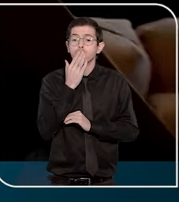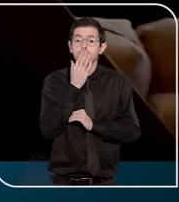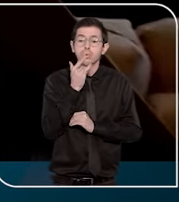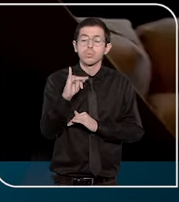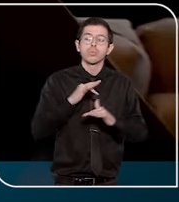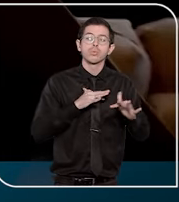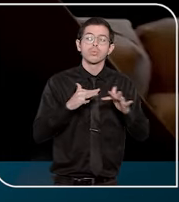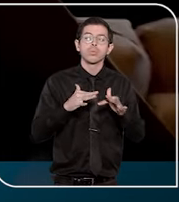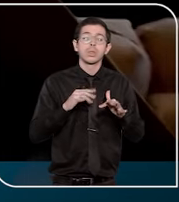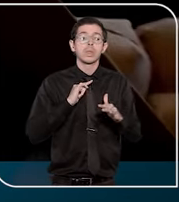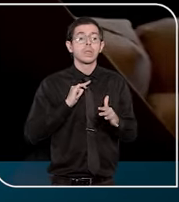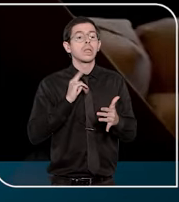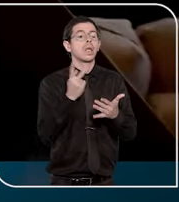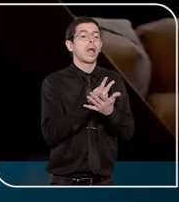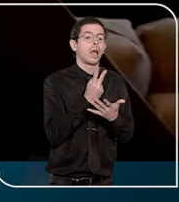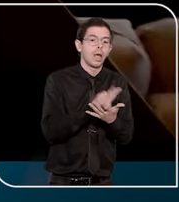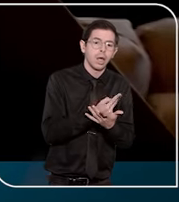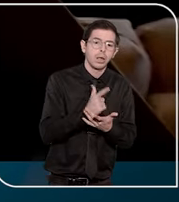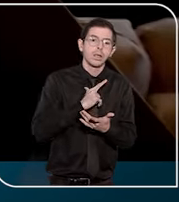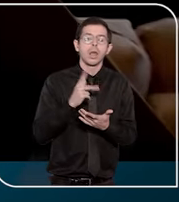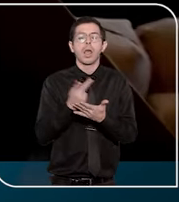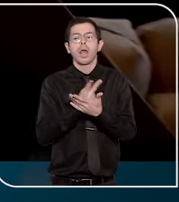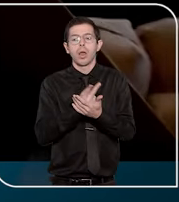E há erros nesses